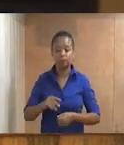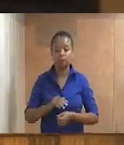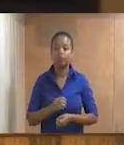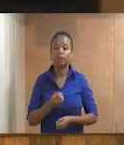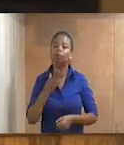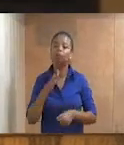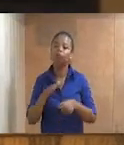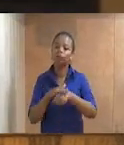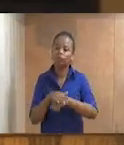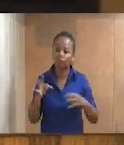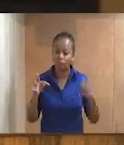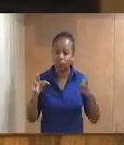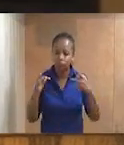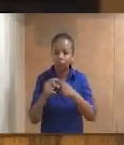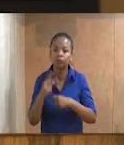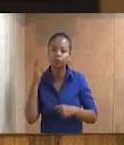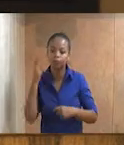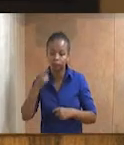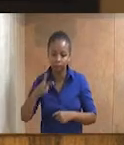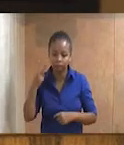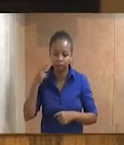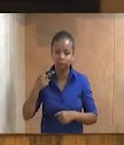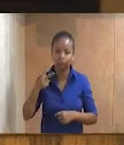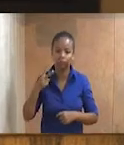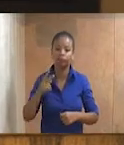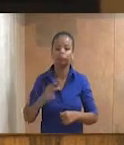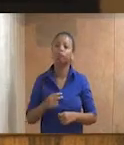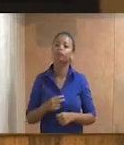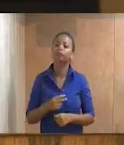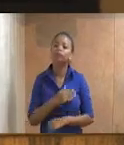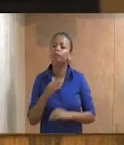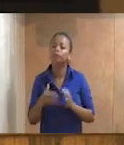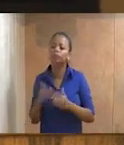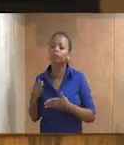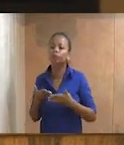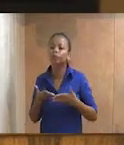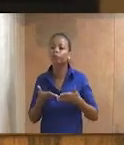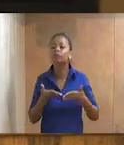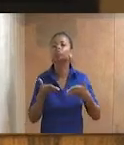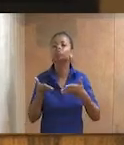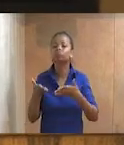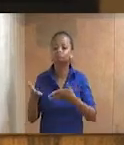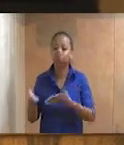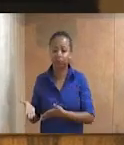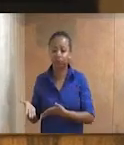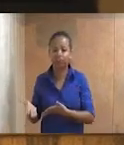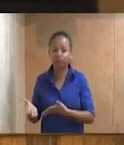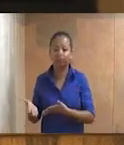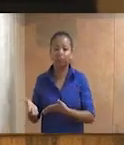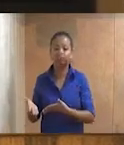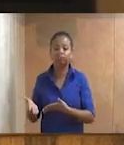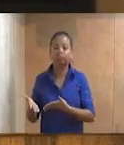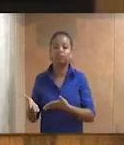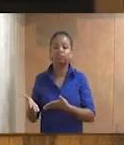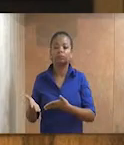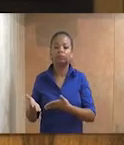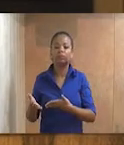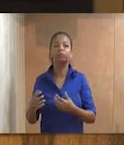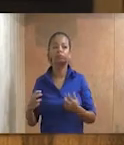Boa noite a todos meus pares e todos aqui presentes nessa